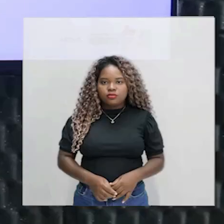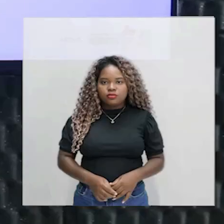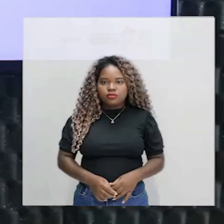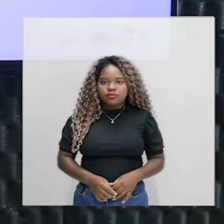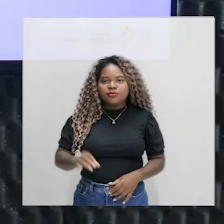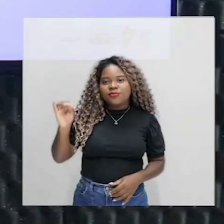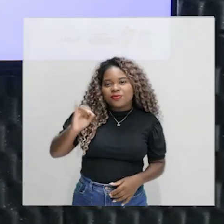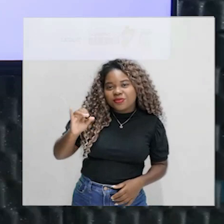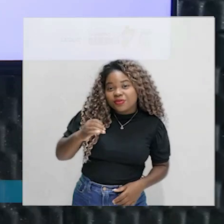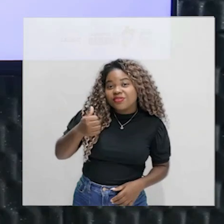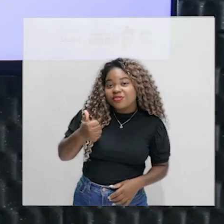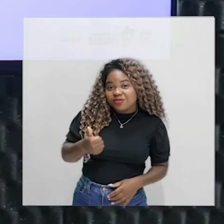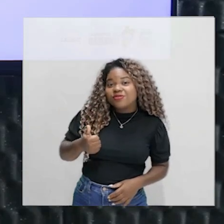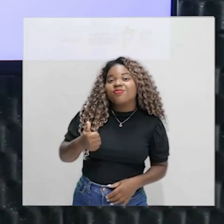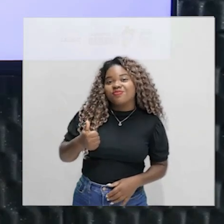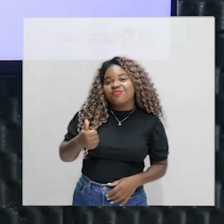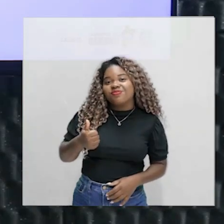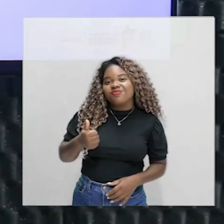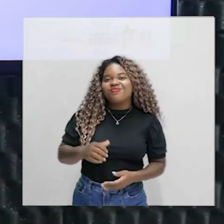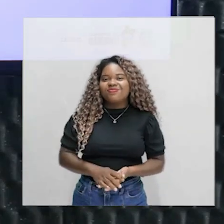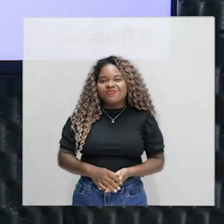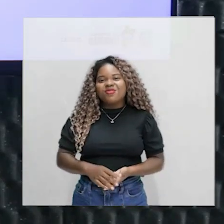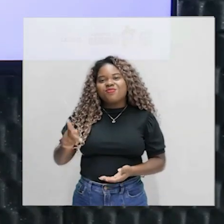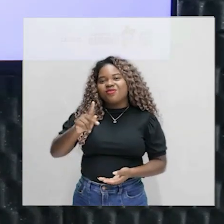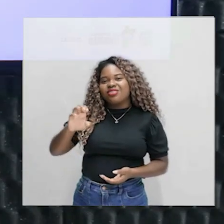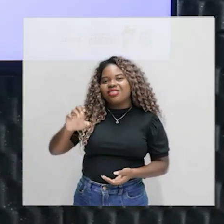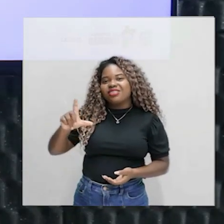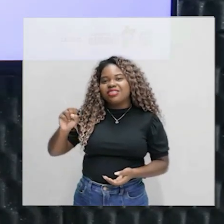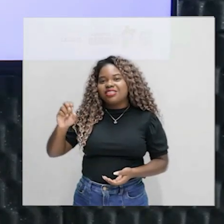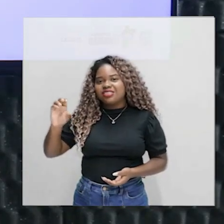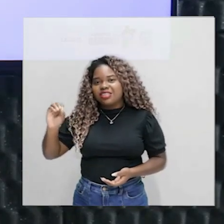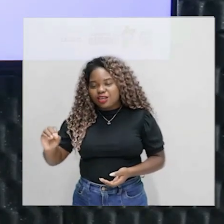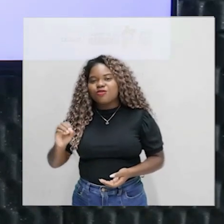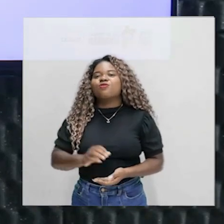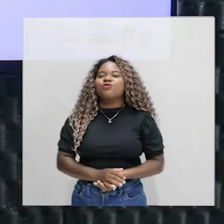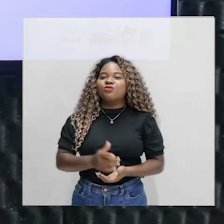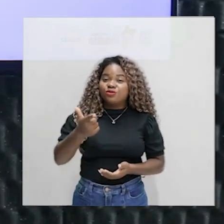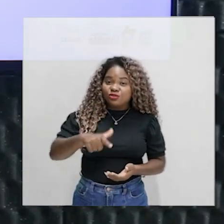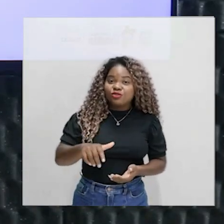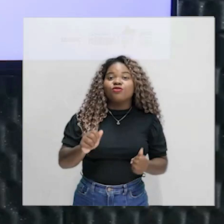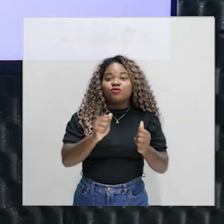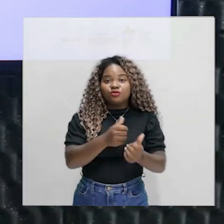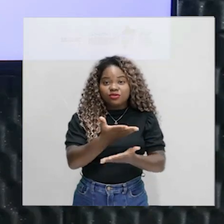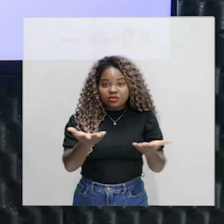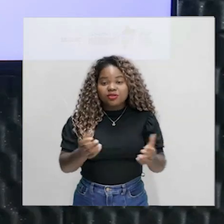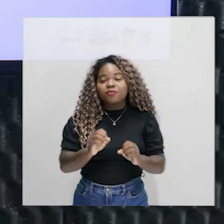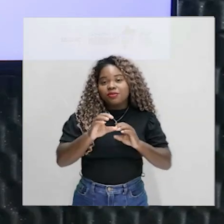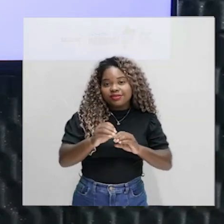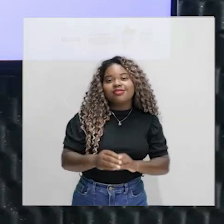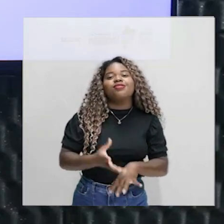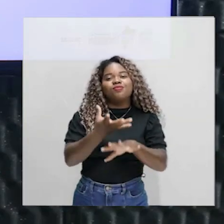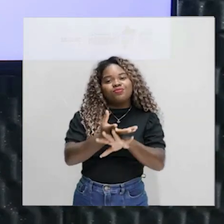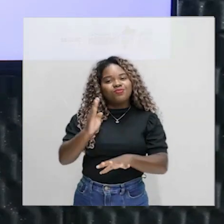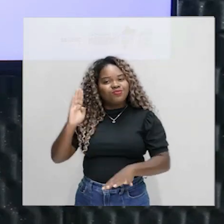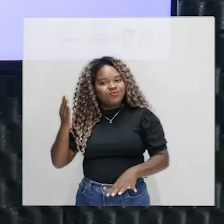fala pessoal tudo bem com vocês olha eu aqui Professor Celso mais uma vez para te ensinar biologia essa disciplina maravilhosa